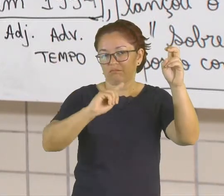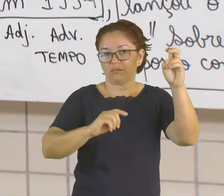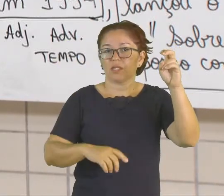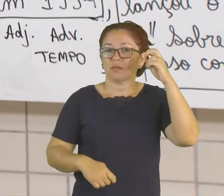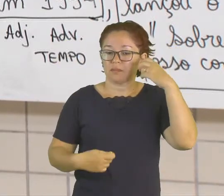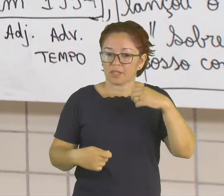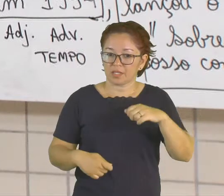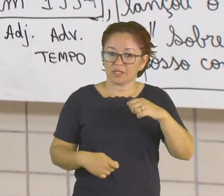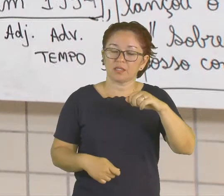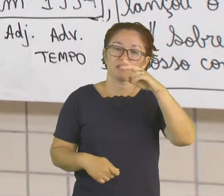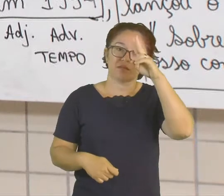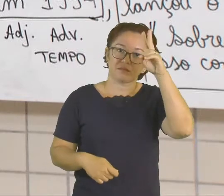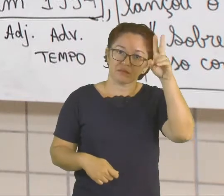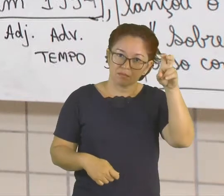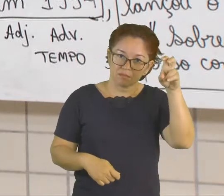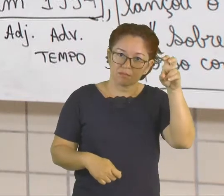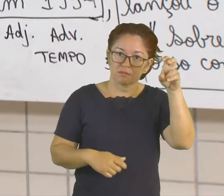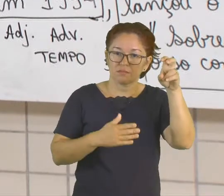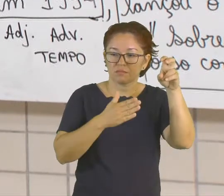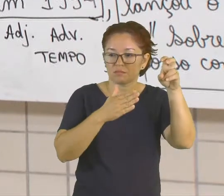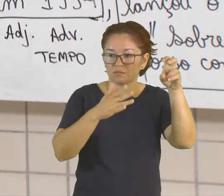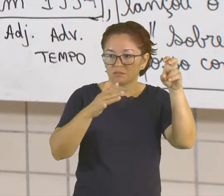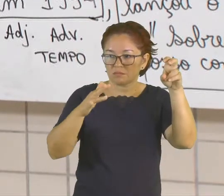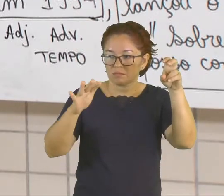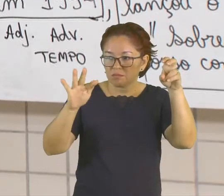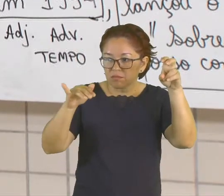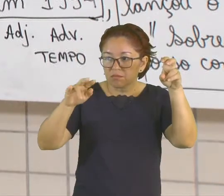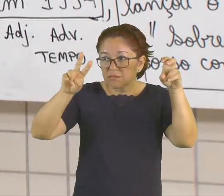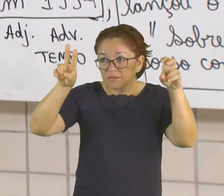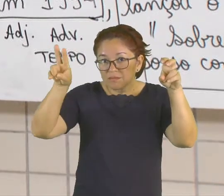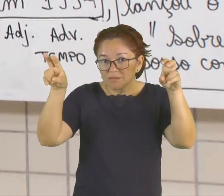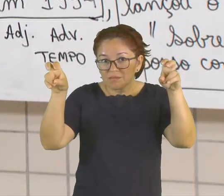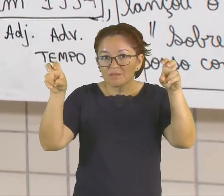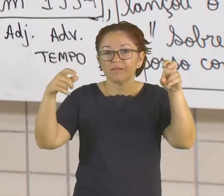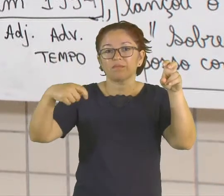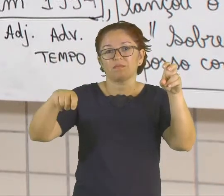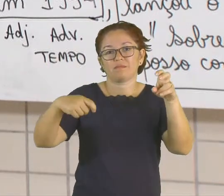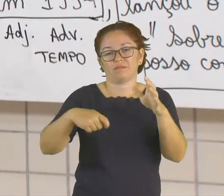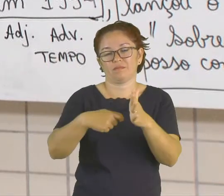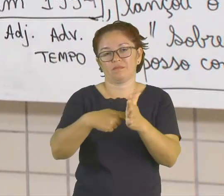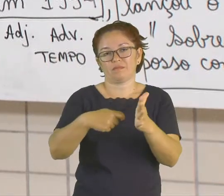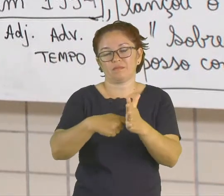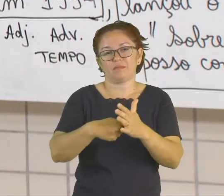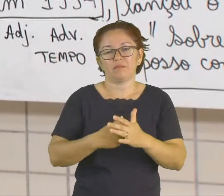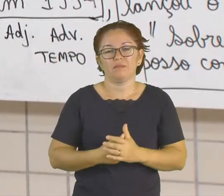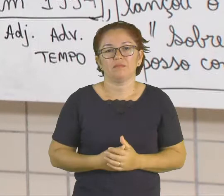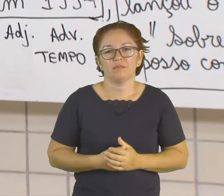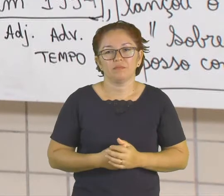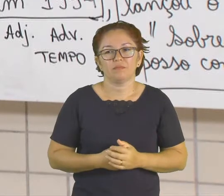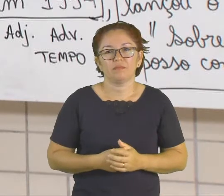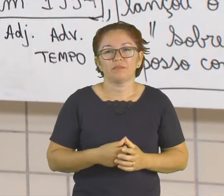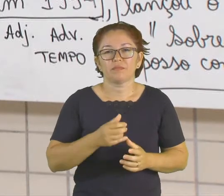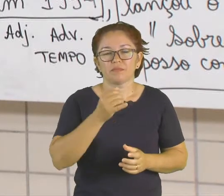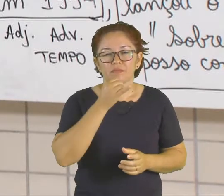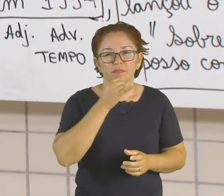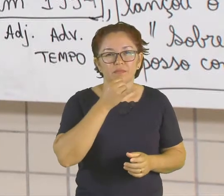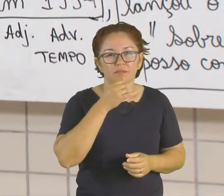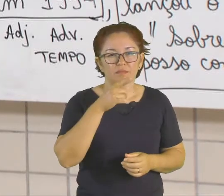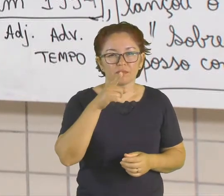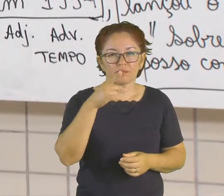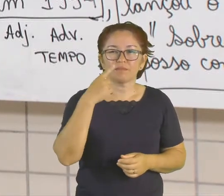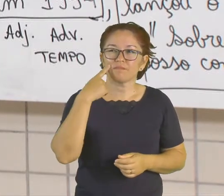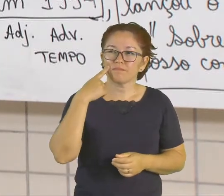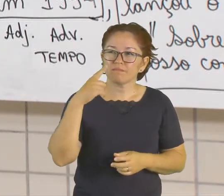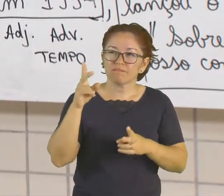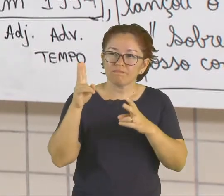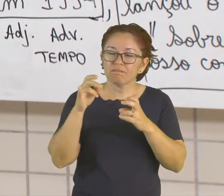uma pontuação que ela tem que ser feita nesse sentido. Até que quando vocês percebam assim, façam o seguinte exercício.